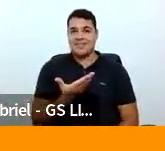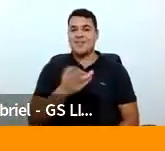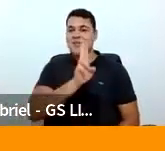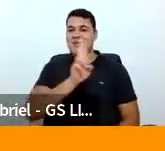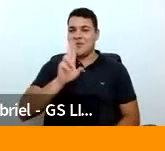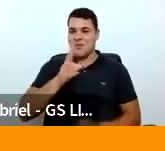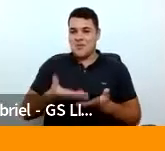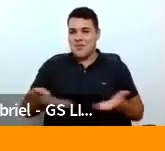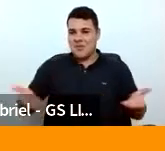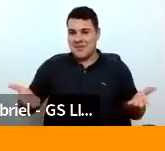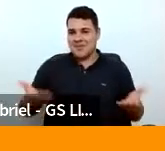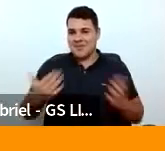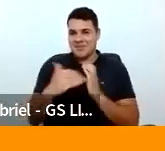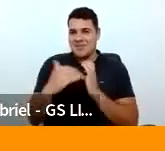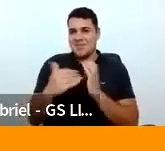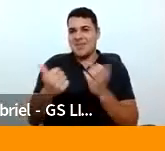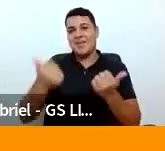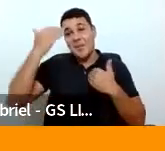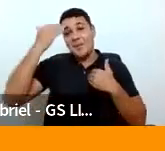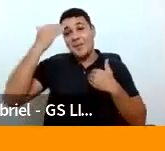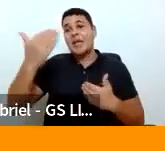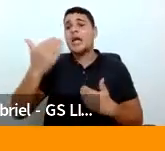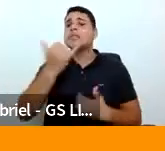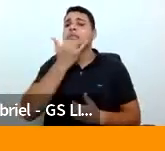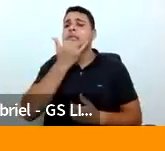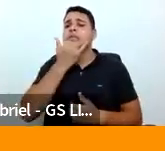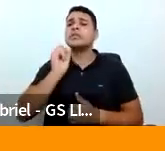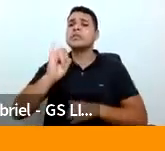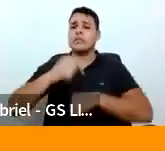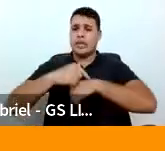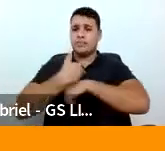generihaca@fiocruz.br. Obrigada, gente. E desculpa se eu passei um pouco do tempo.